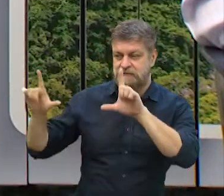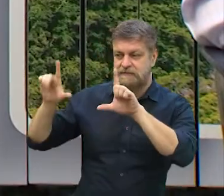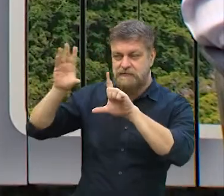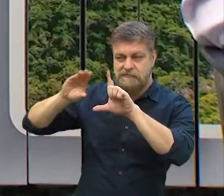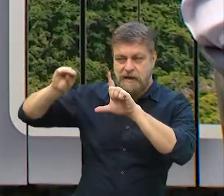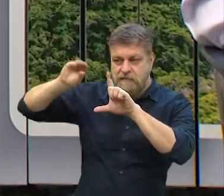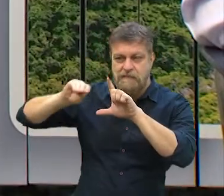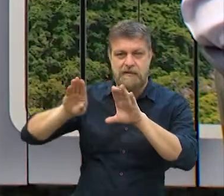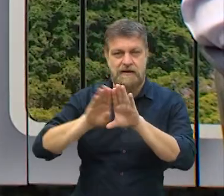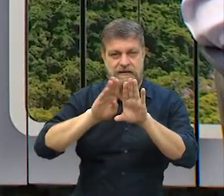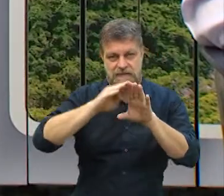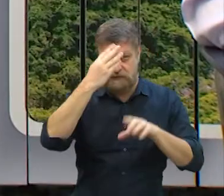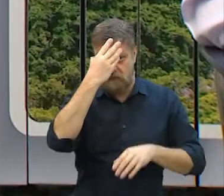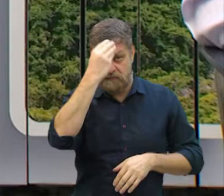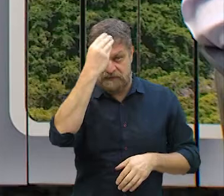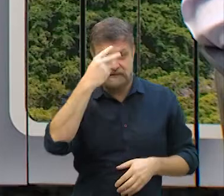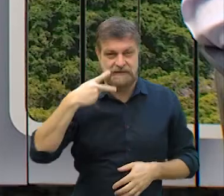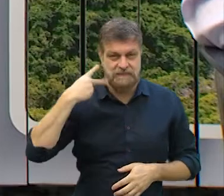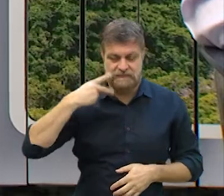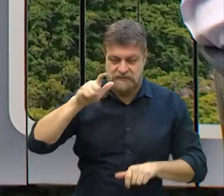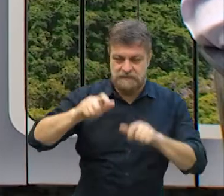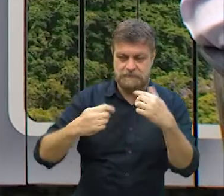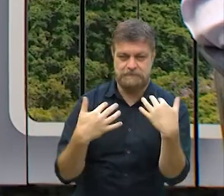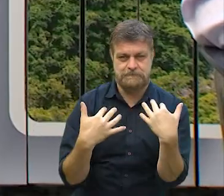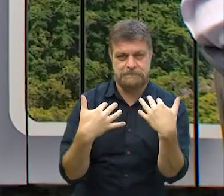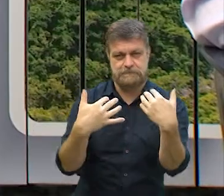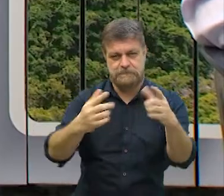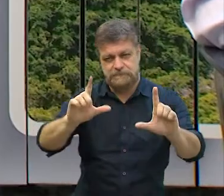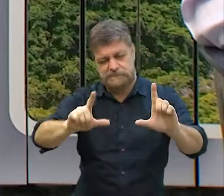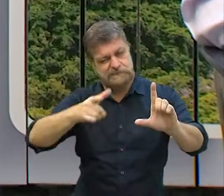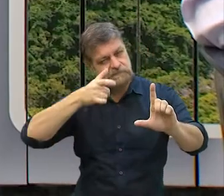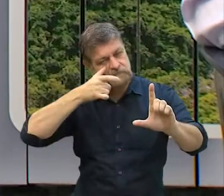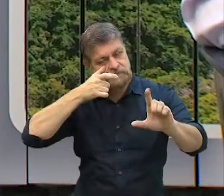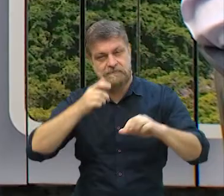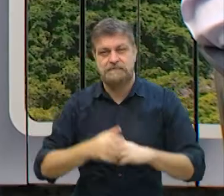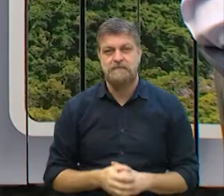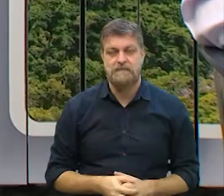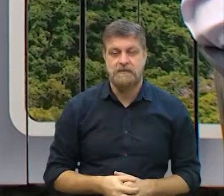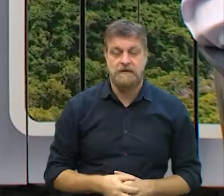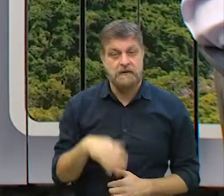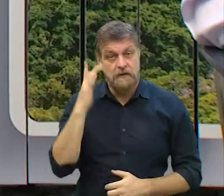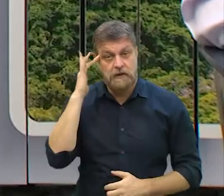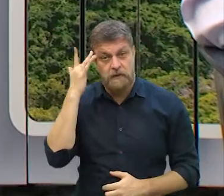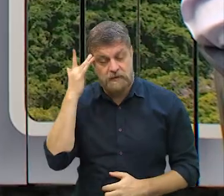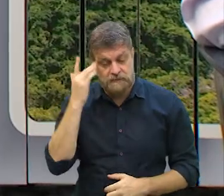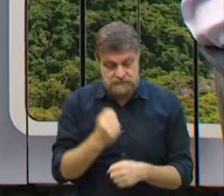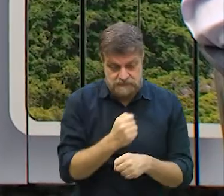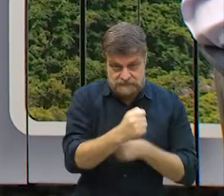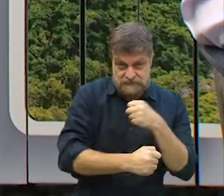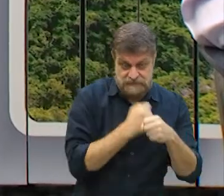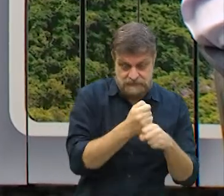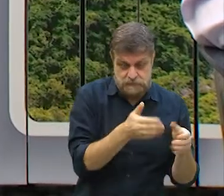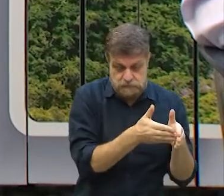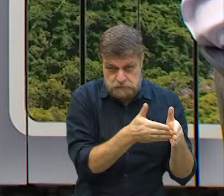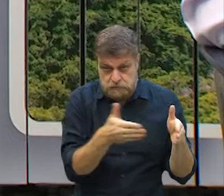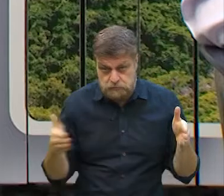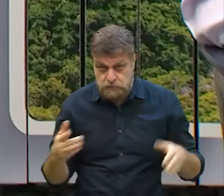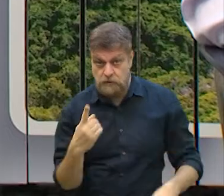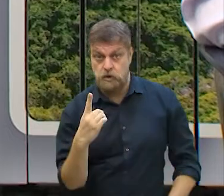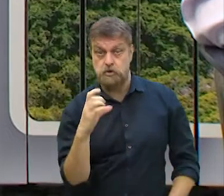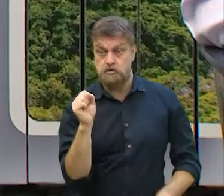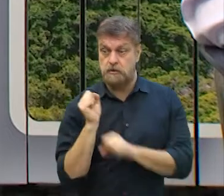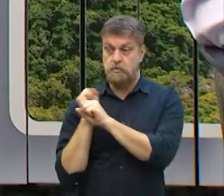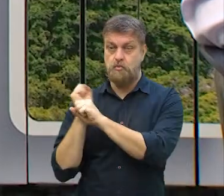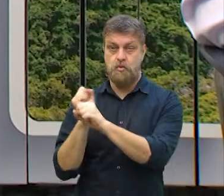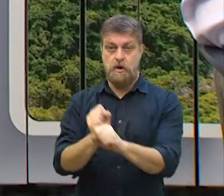Greco, Marcelo da Farmácia, público que nos assiste. Eu acho que nesses anos, esses 18